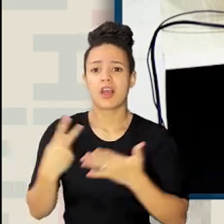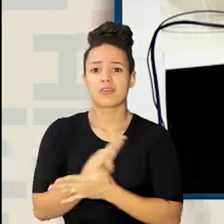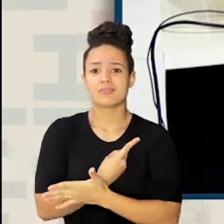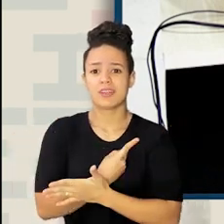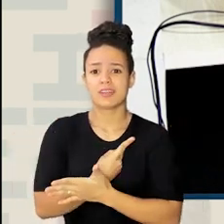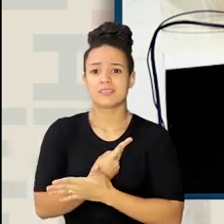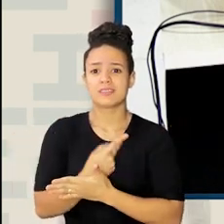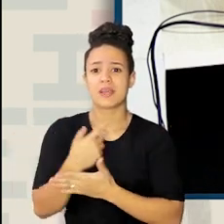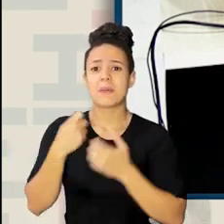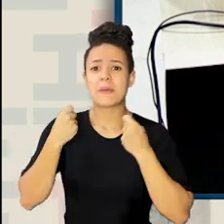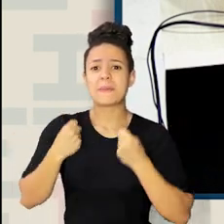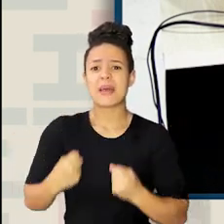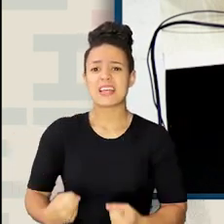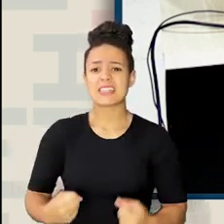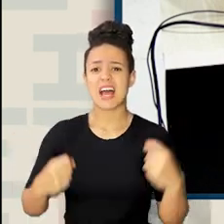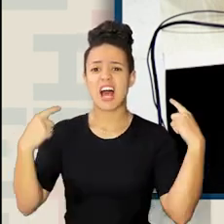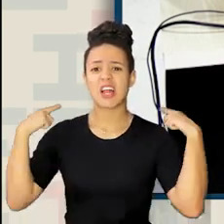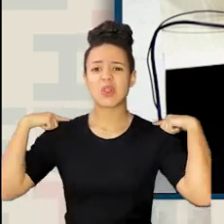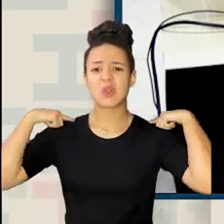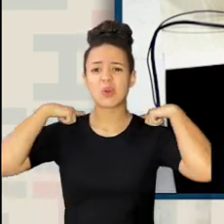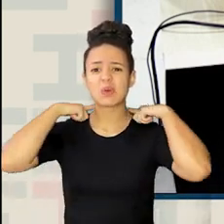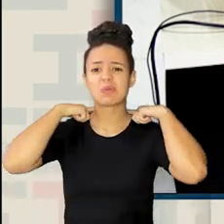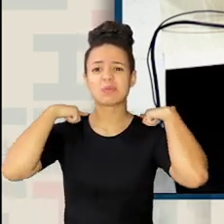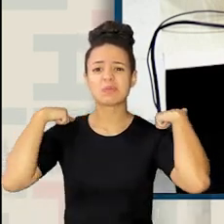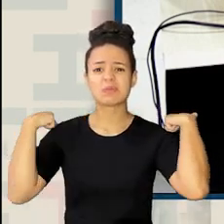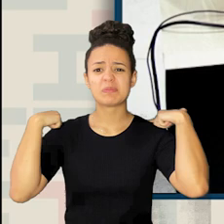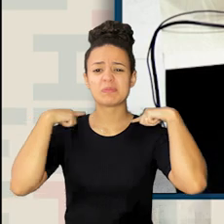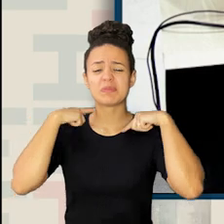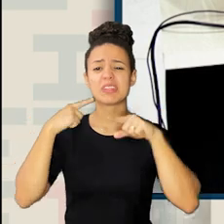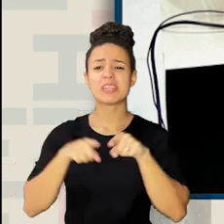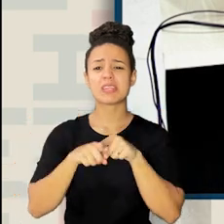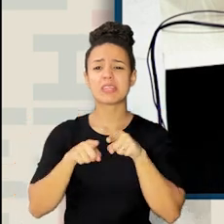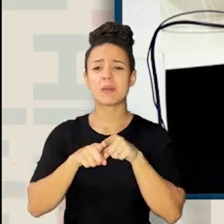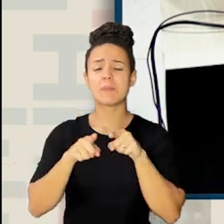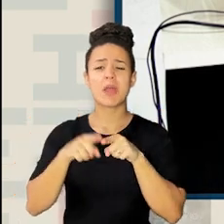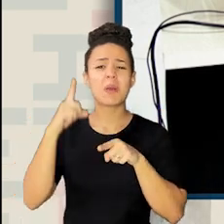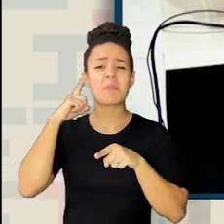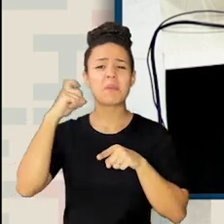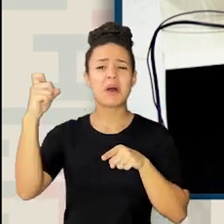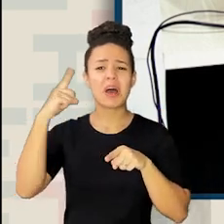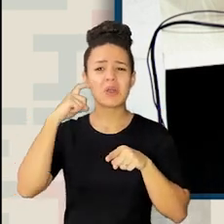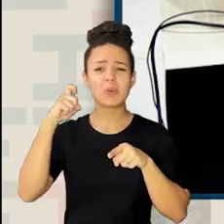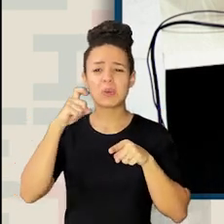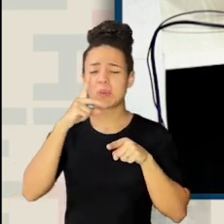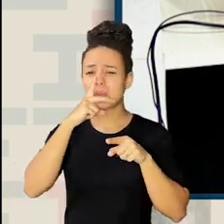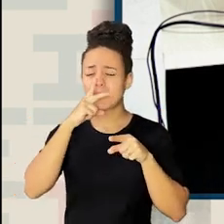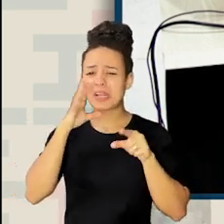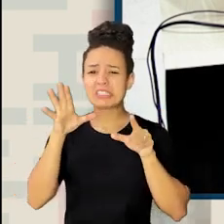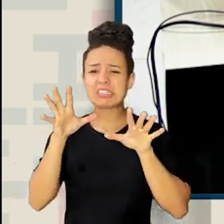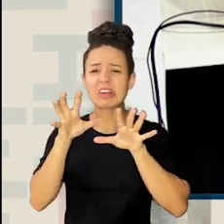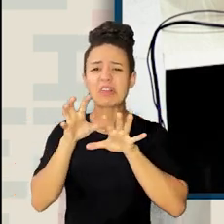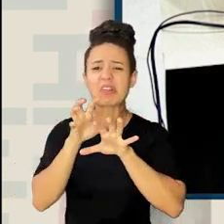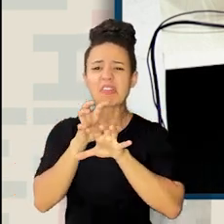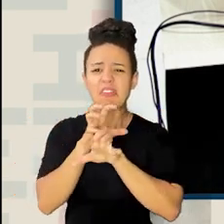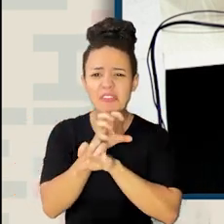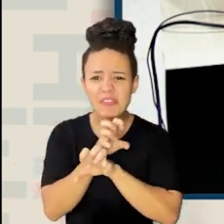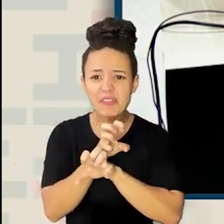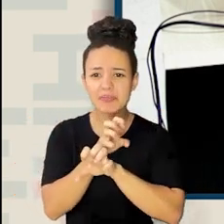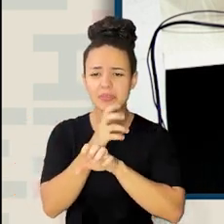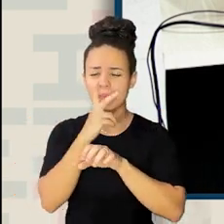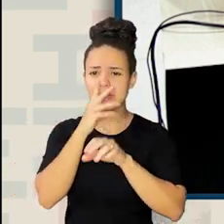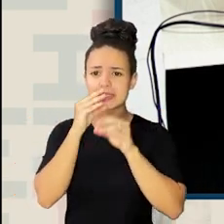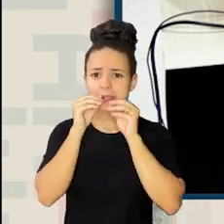que vai gerar tensão, que vai gerar um som meio, até mesmo para dentro, eu diria assim, né? Não